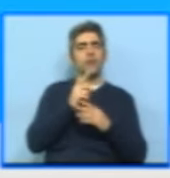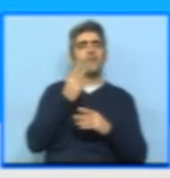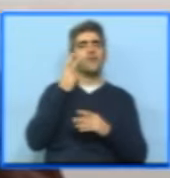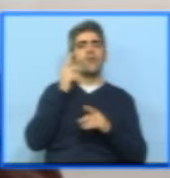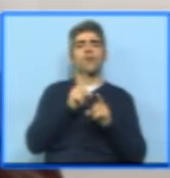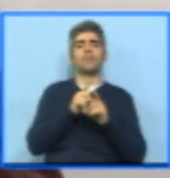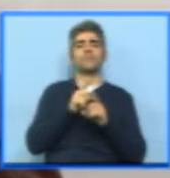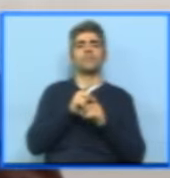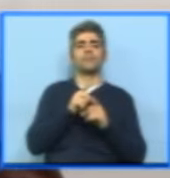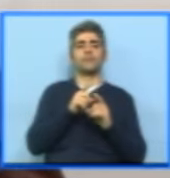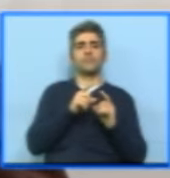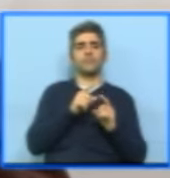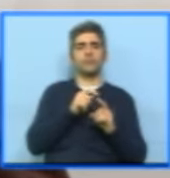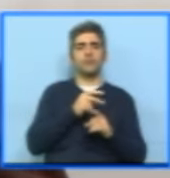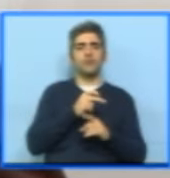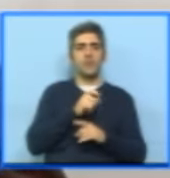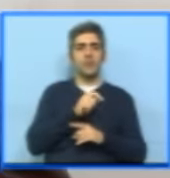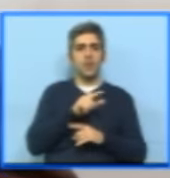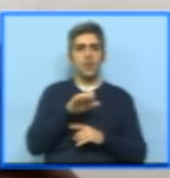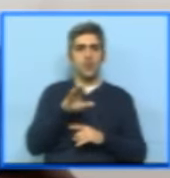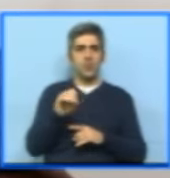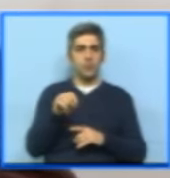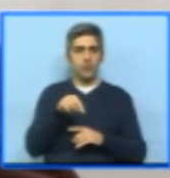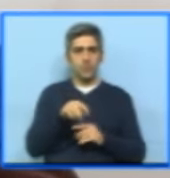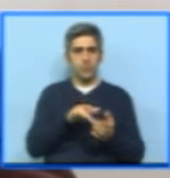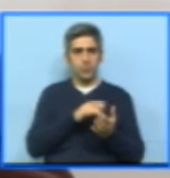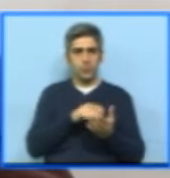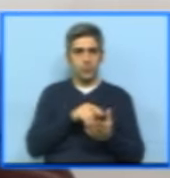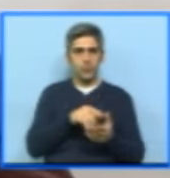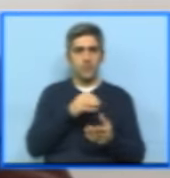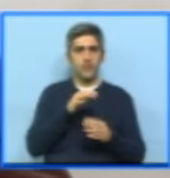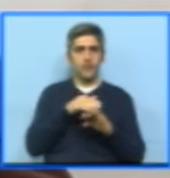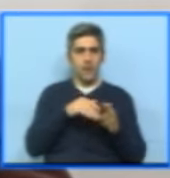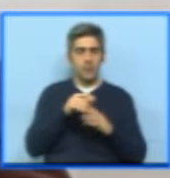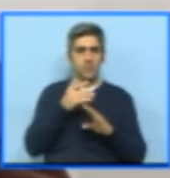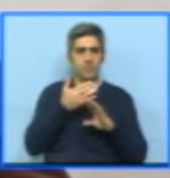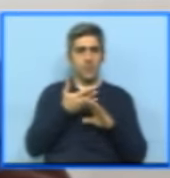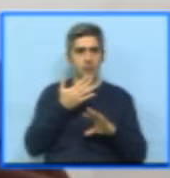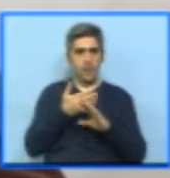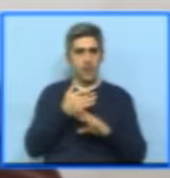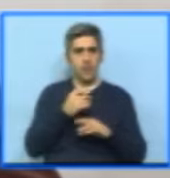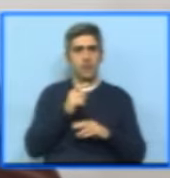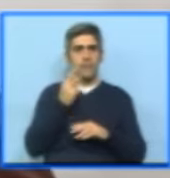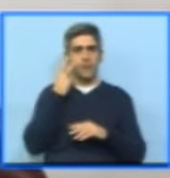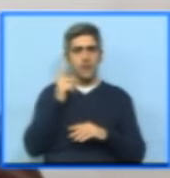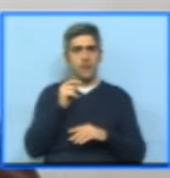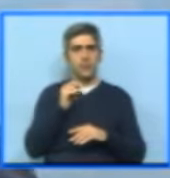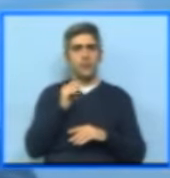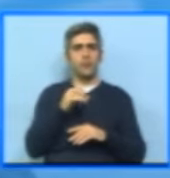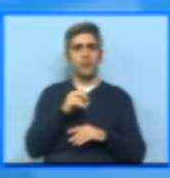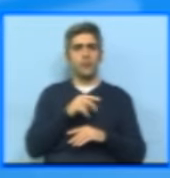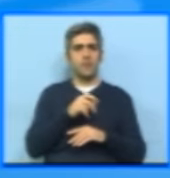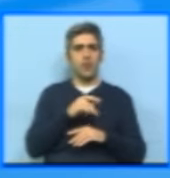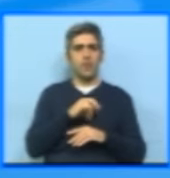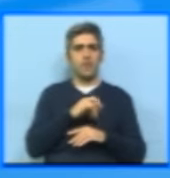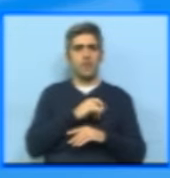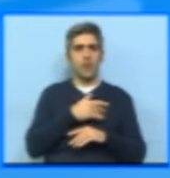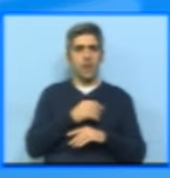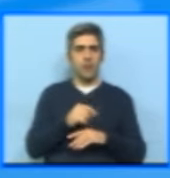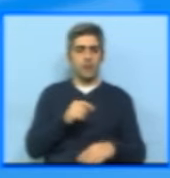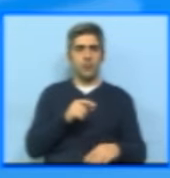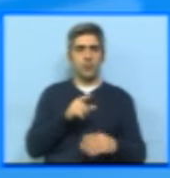viver segundo o Evangelho. Aliás, o Evangelho faz brilhar a vida e a imortalidade. É assim que termina a leitura.